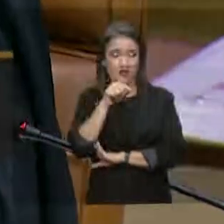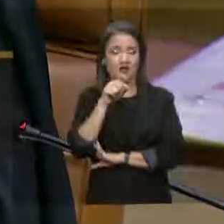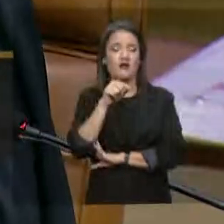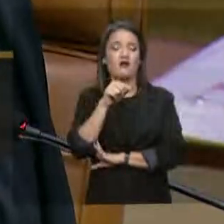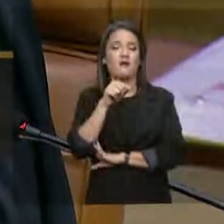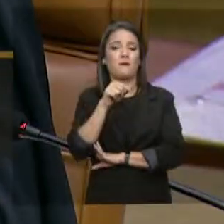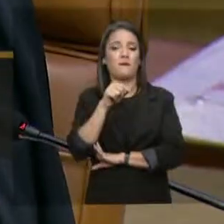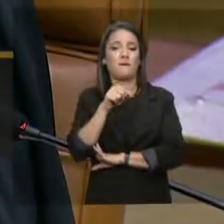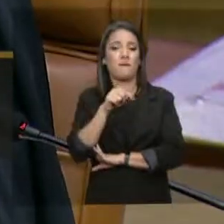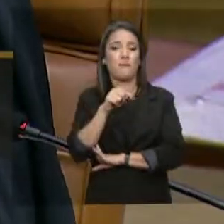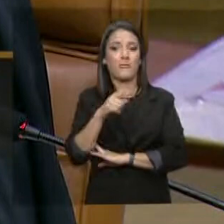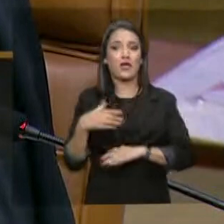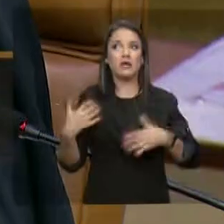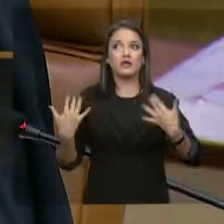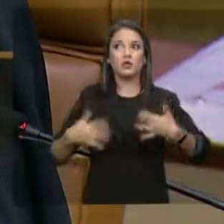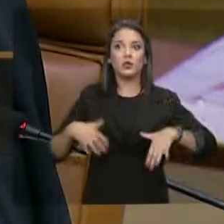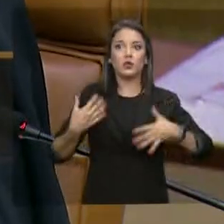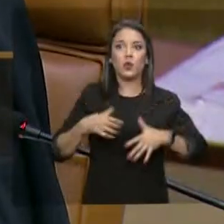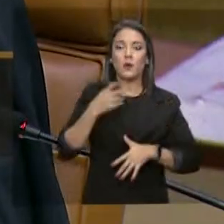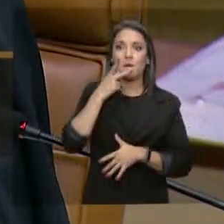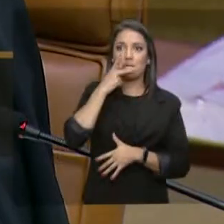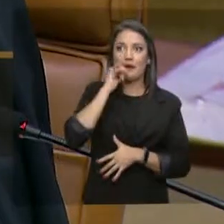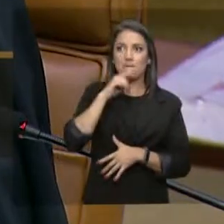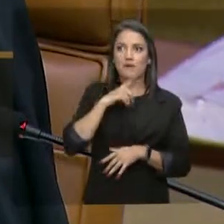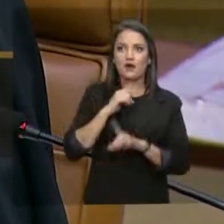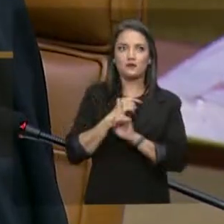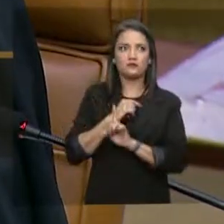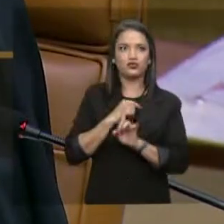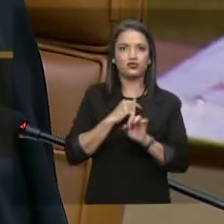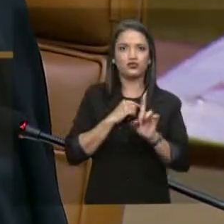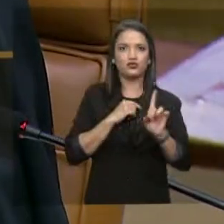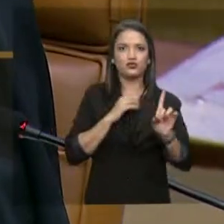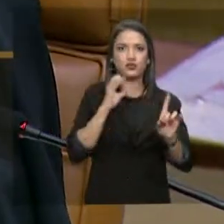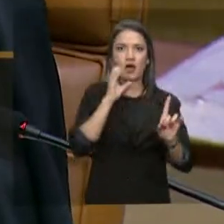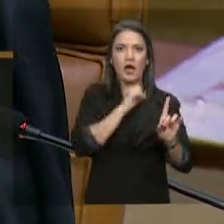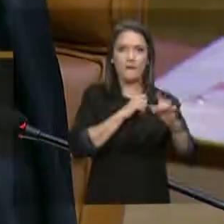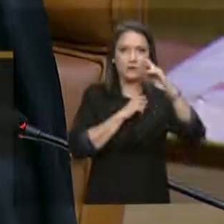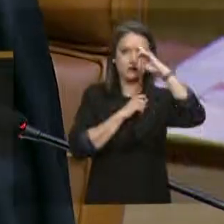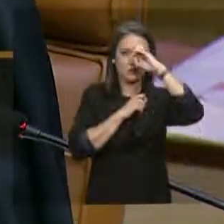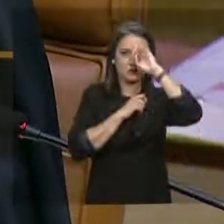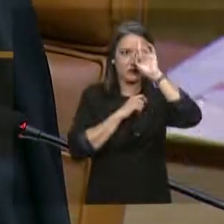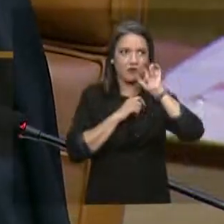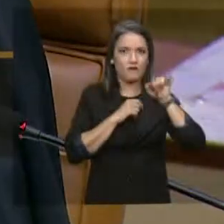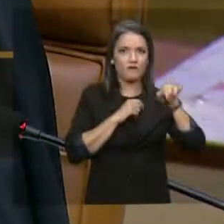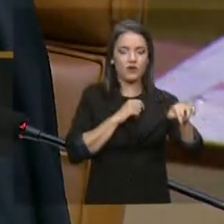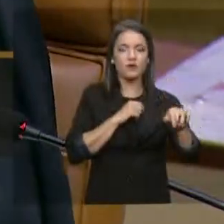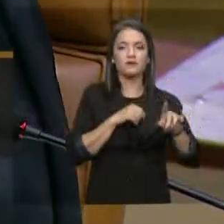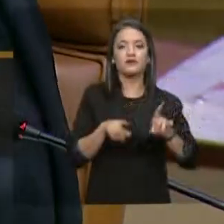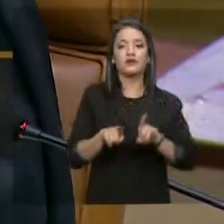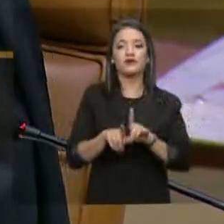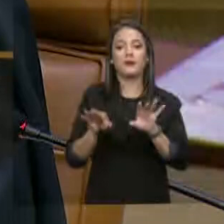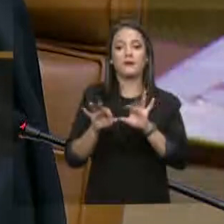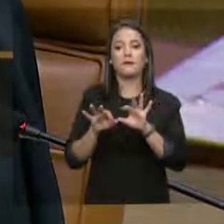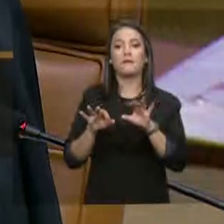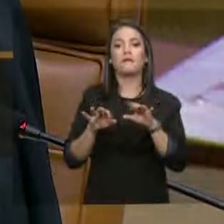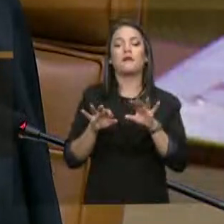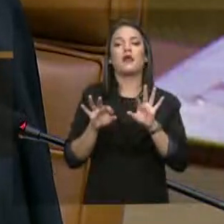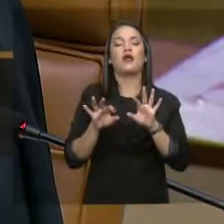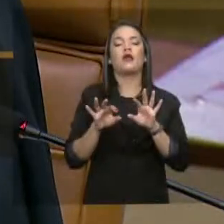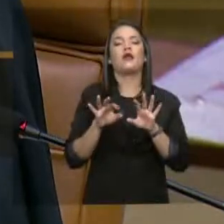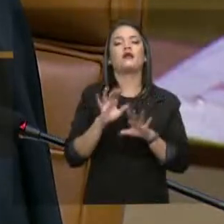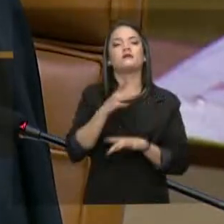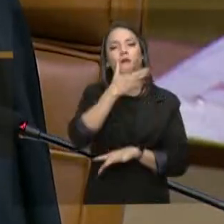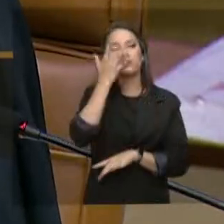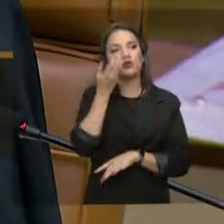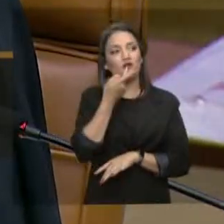o pai da vítima se dirigiu imediatamente. Depois ainda disseram que seria uma